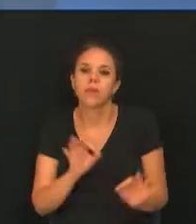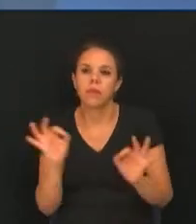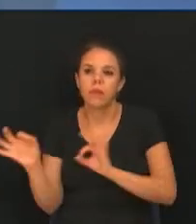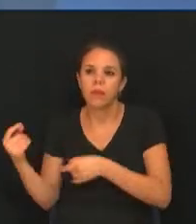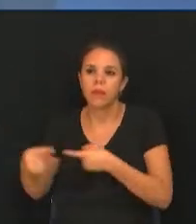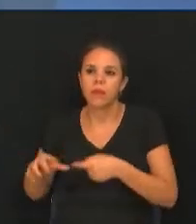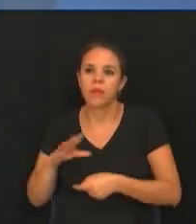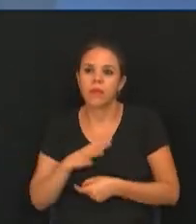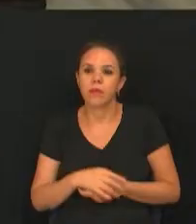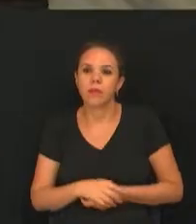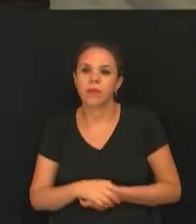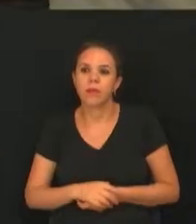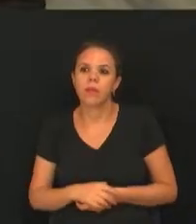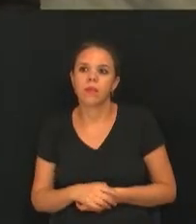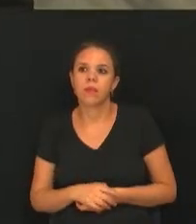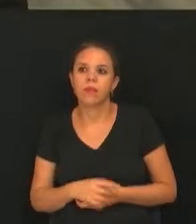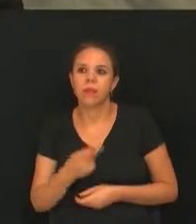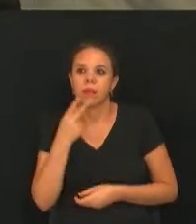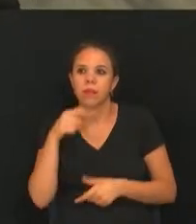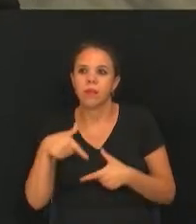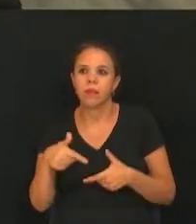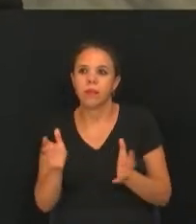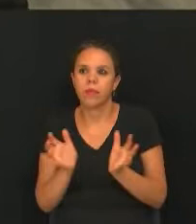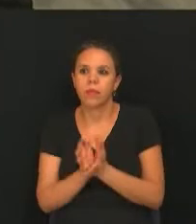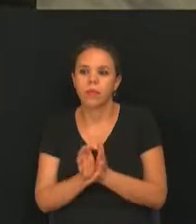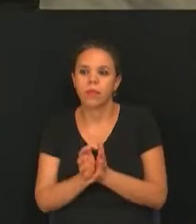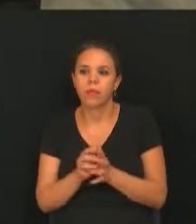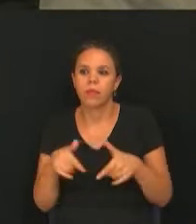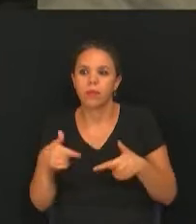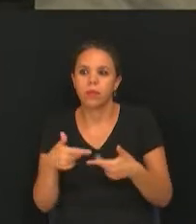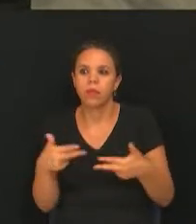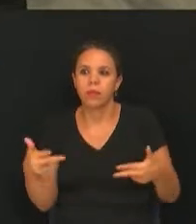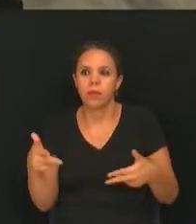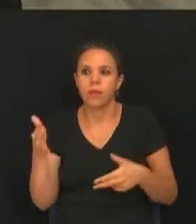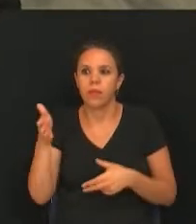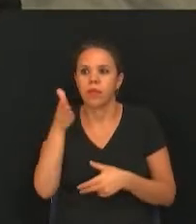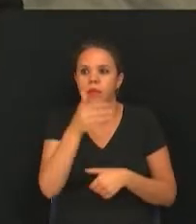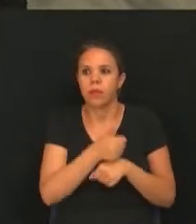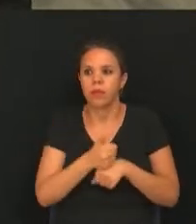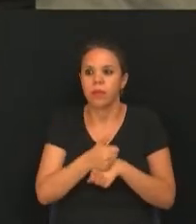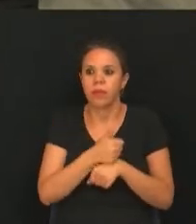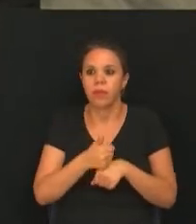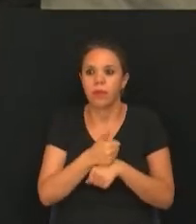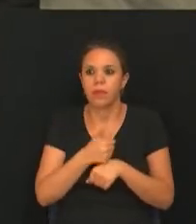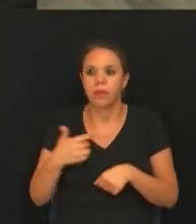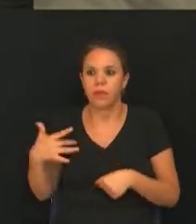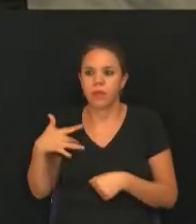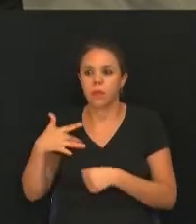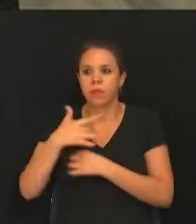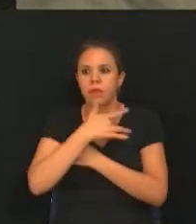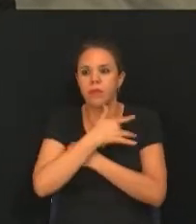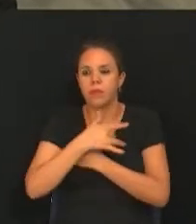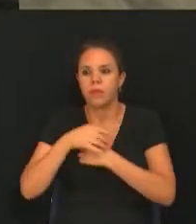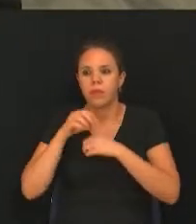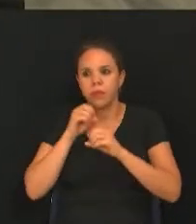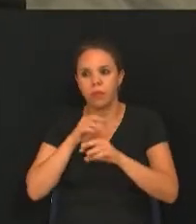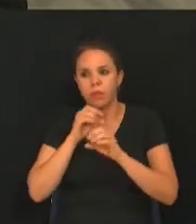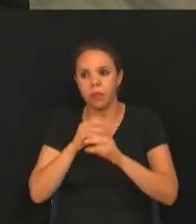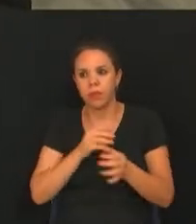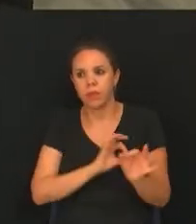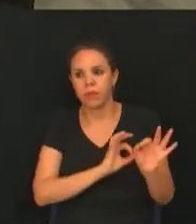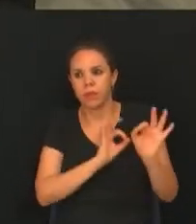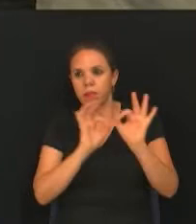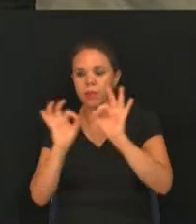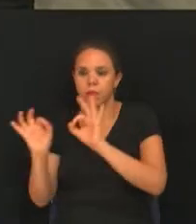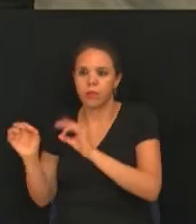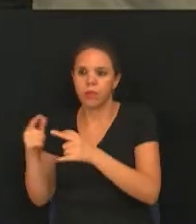cidade. A gente falou um pouquinho de trabalho de comissão, mas o senhor atua em diversas áreas, né? Desde saúde, educação, está acompanhando aí os casos